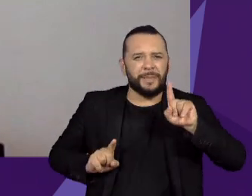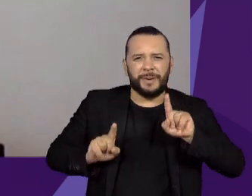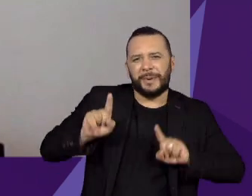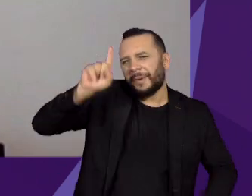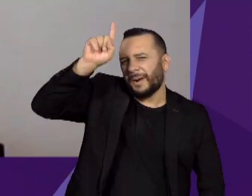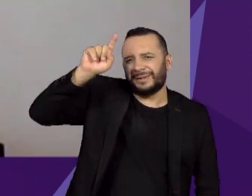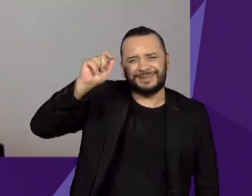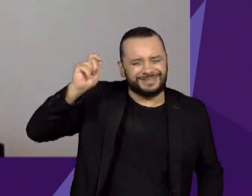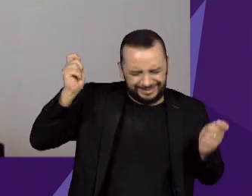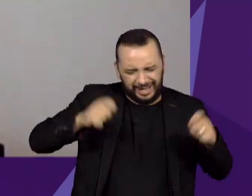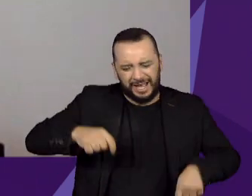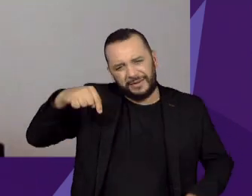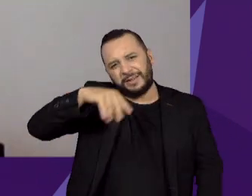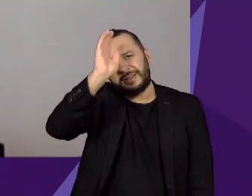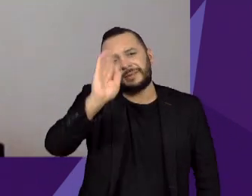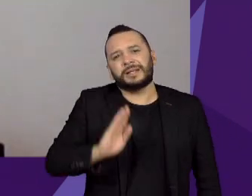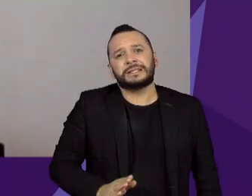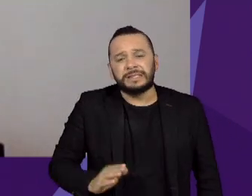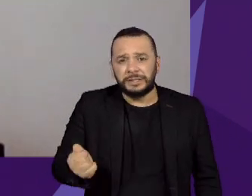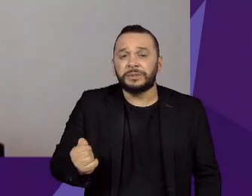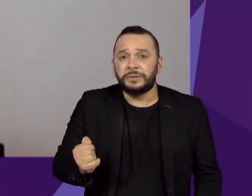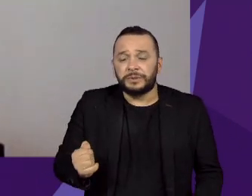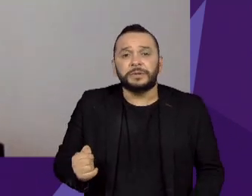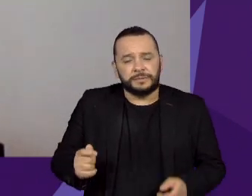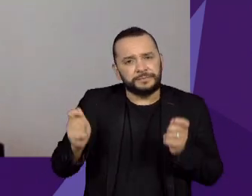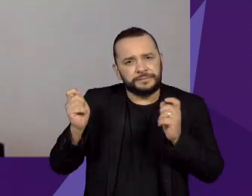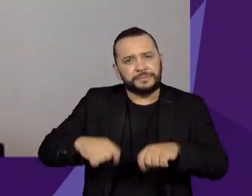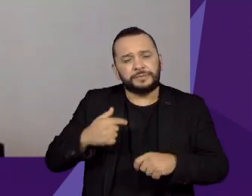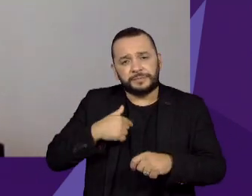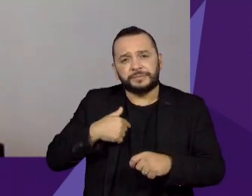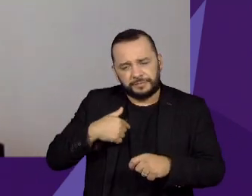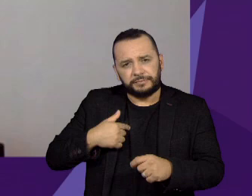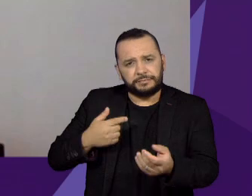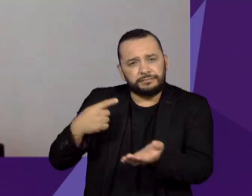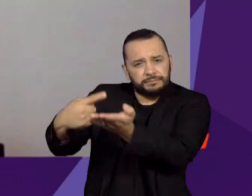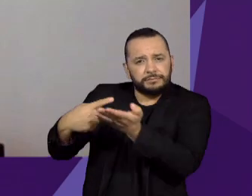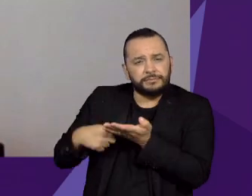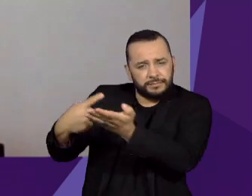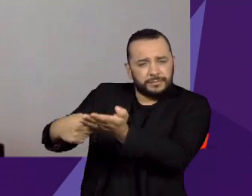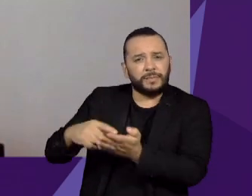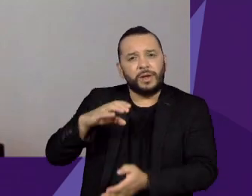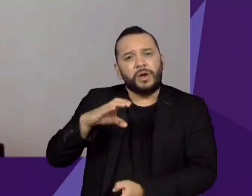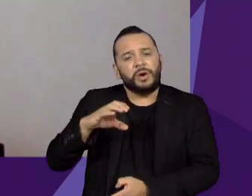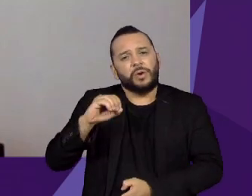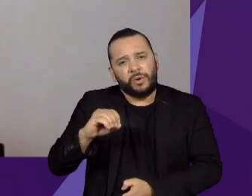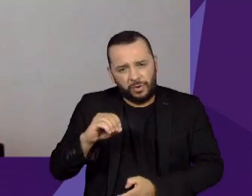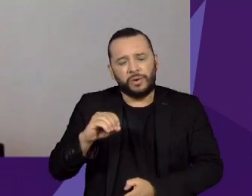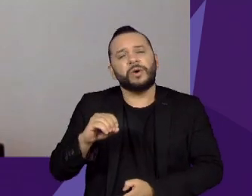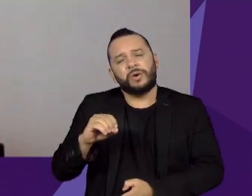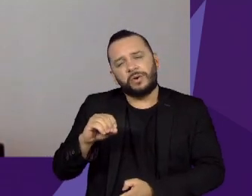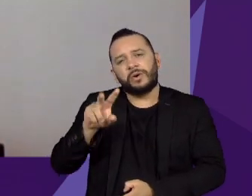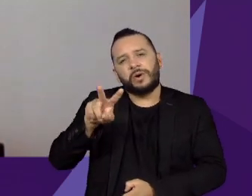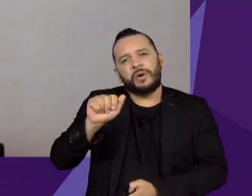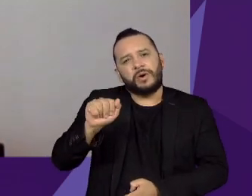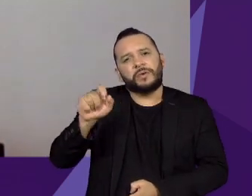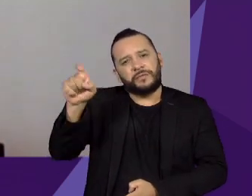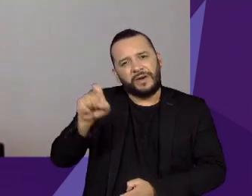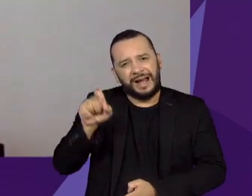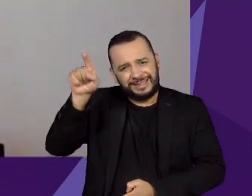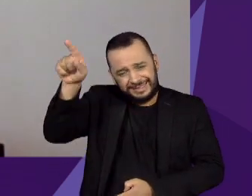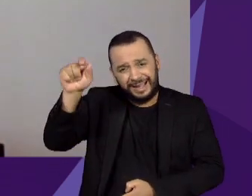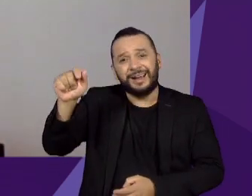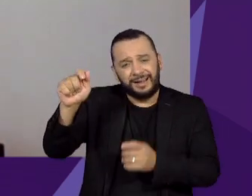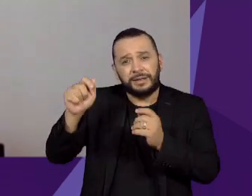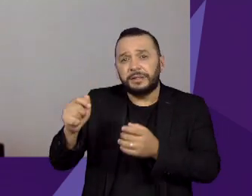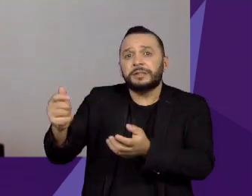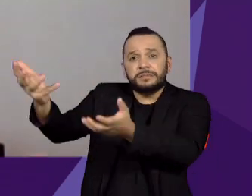ter feito a participação no consórcio internacional via Mercosul, que daria escala de vacina para Argentina, Paraguai e